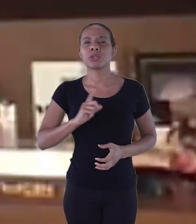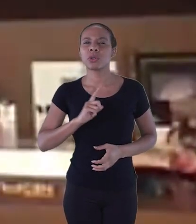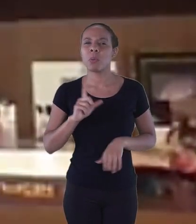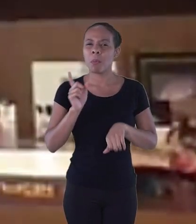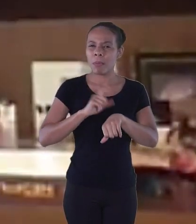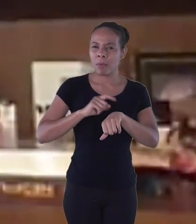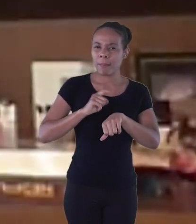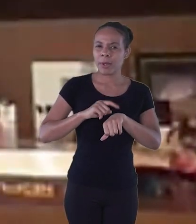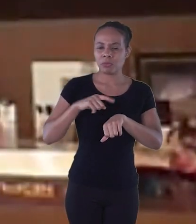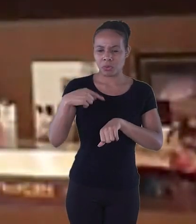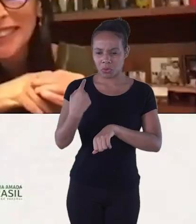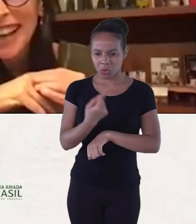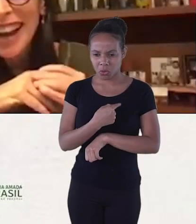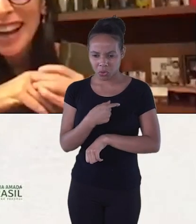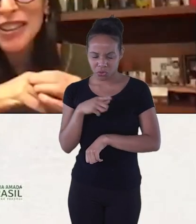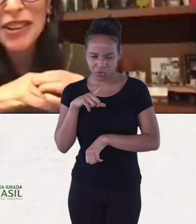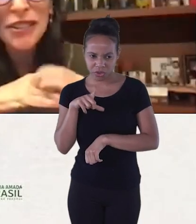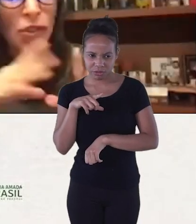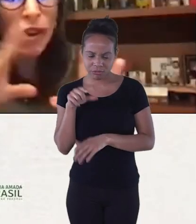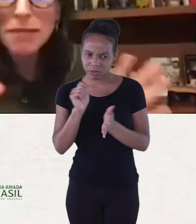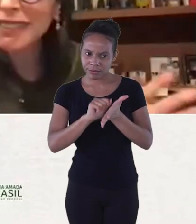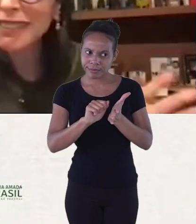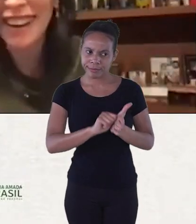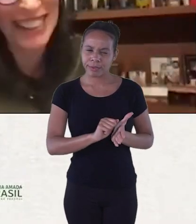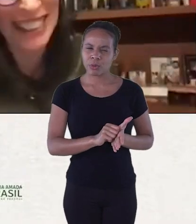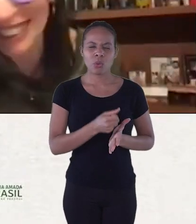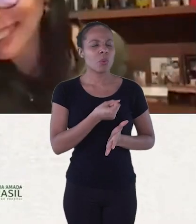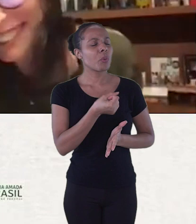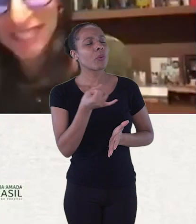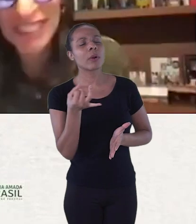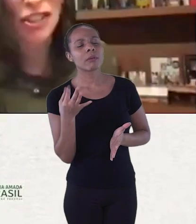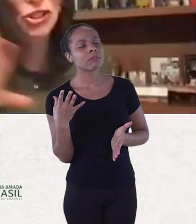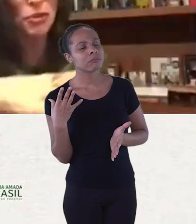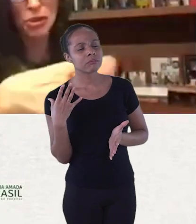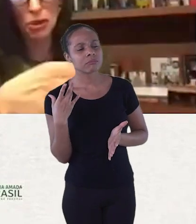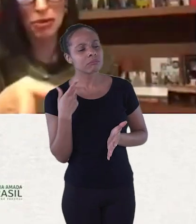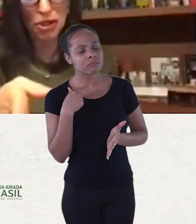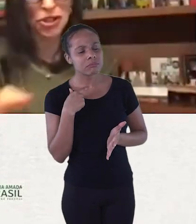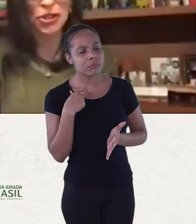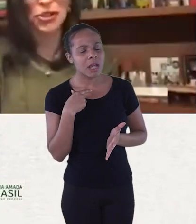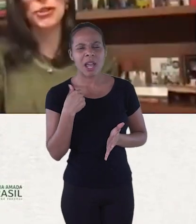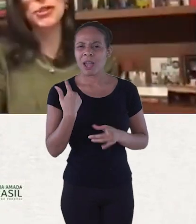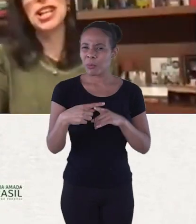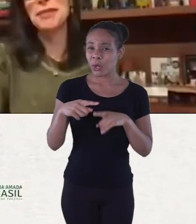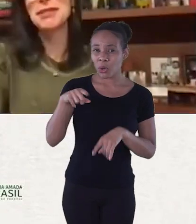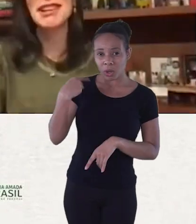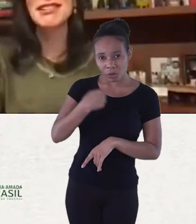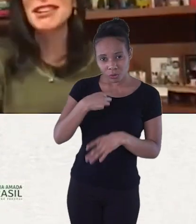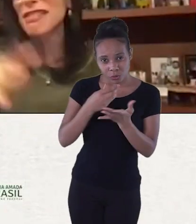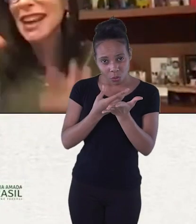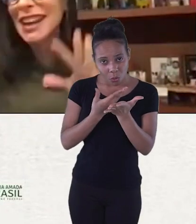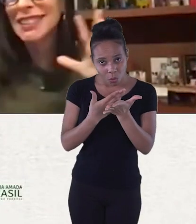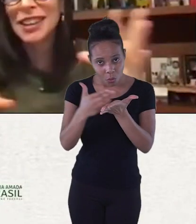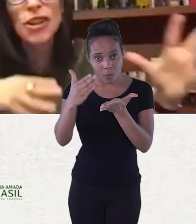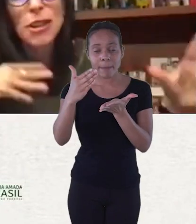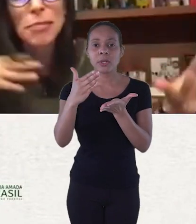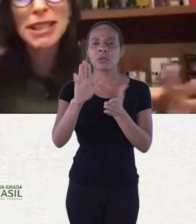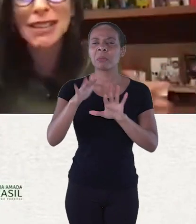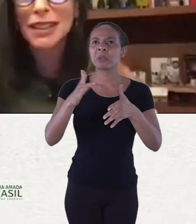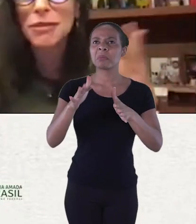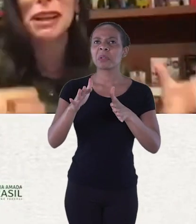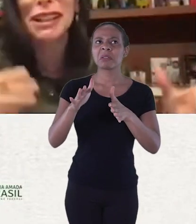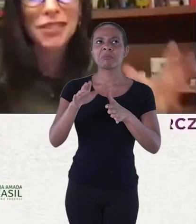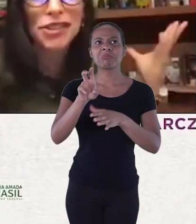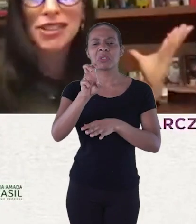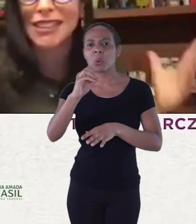escrito quantos verbetes, Flávio? Quase mataram a gente. Porque a gente começou, como disse o Jair, 250, daí